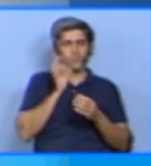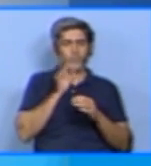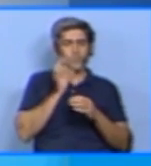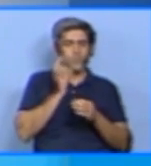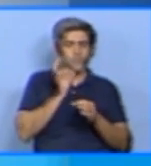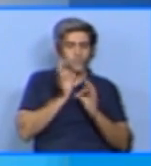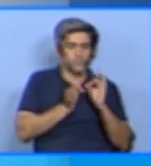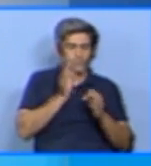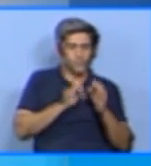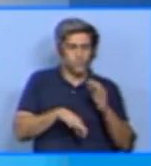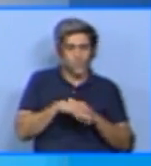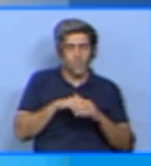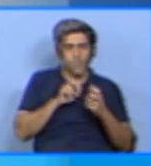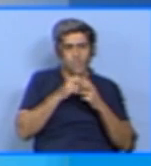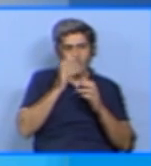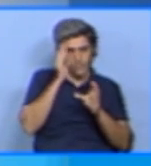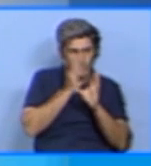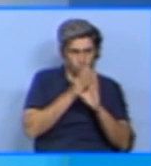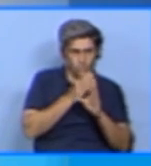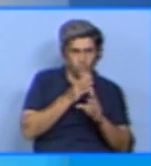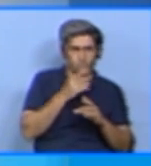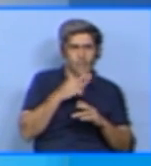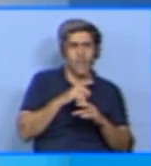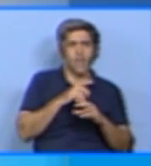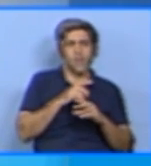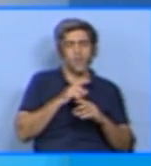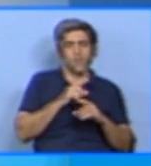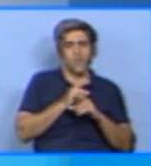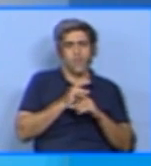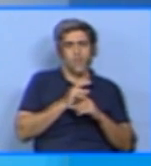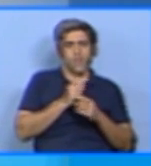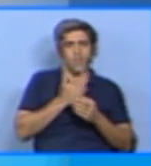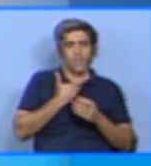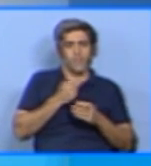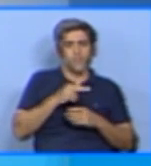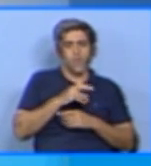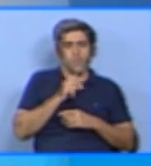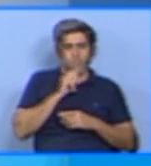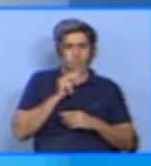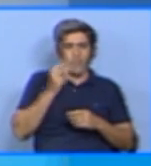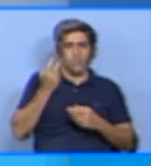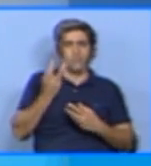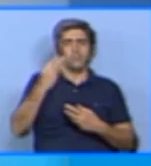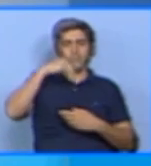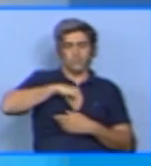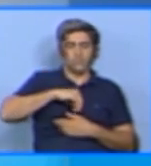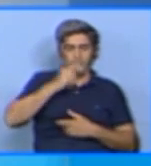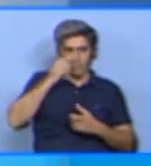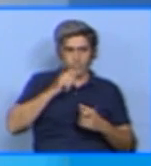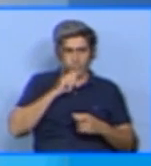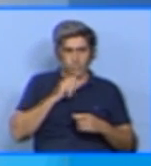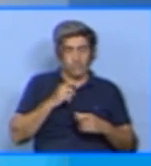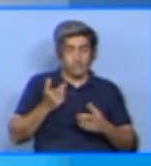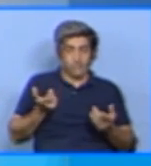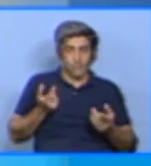psicopatologias. Mas existe ou não uma possessão demoníaca? O demónio pode ou não estar na pessoa? O